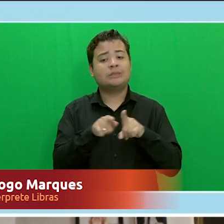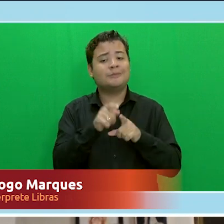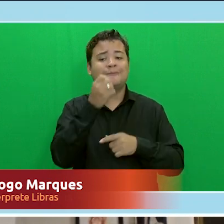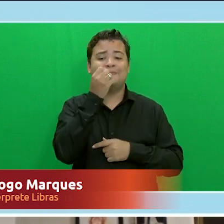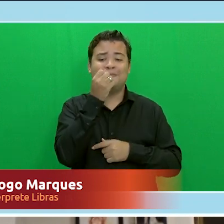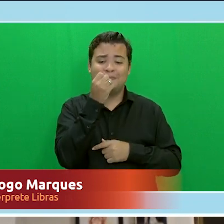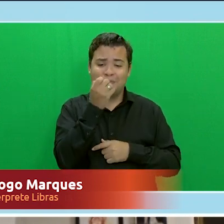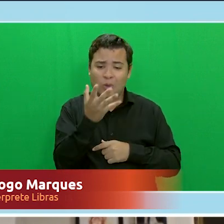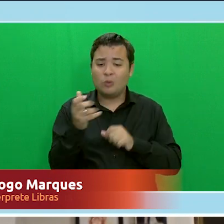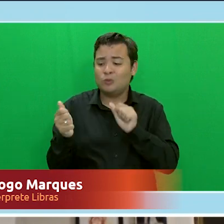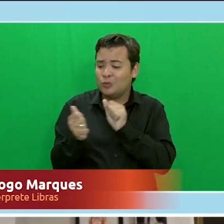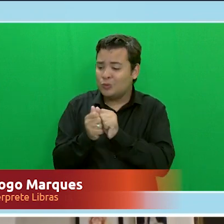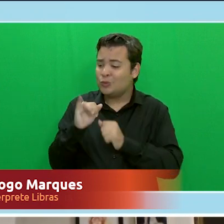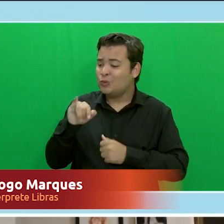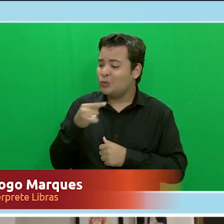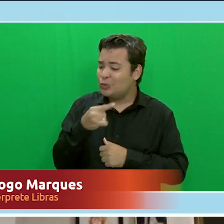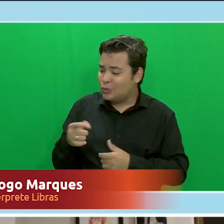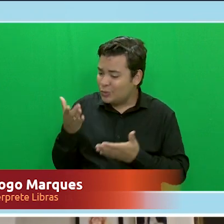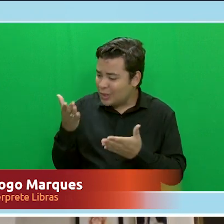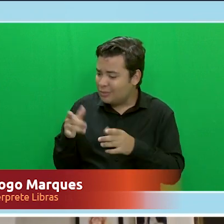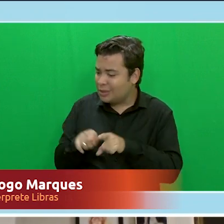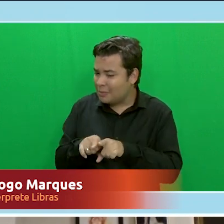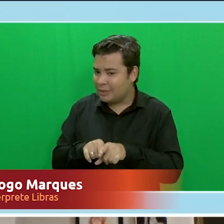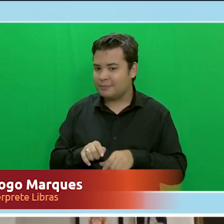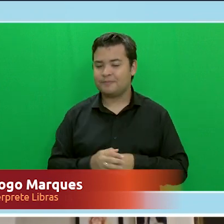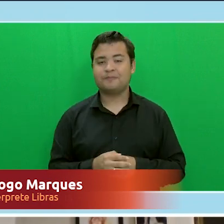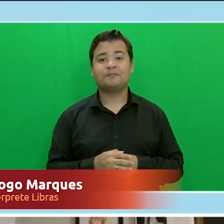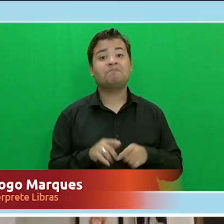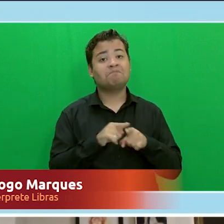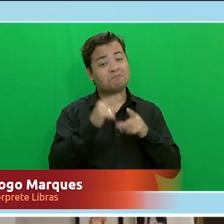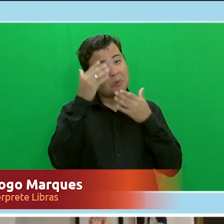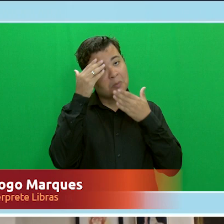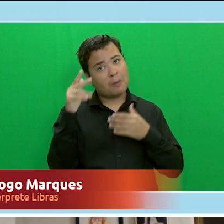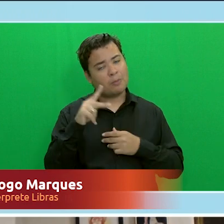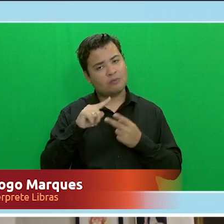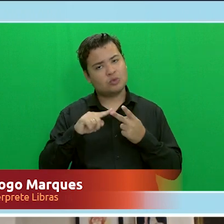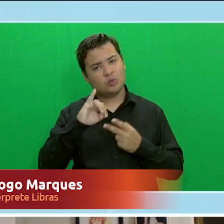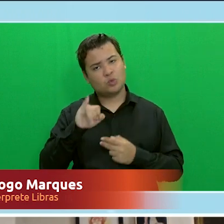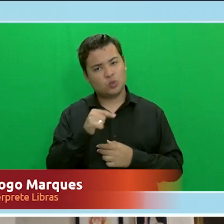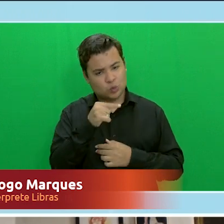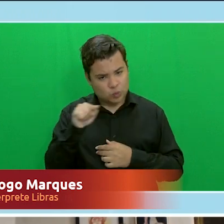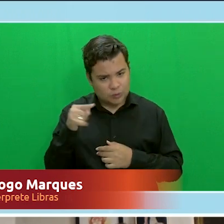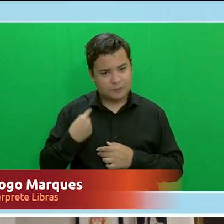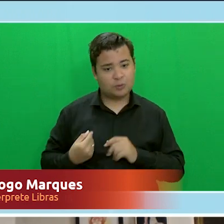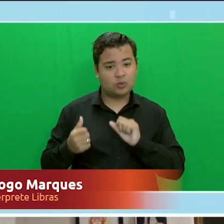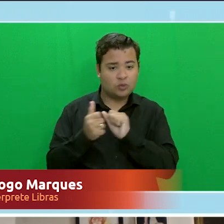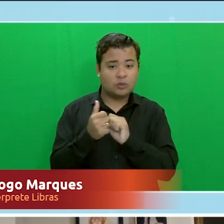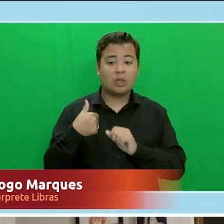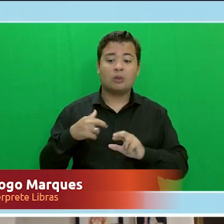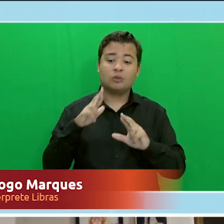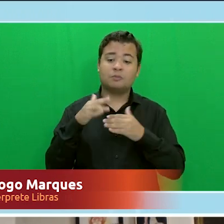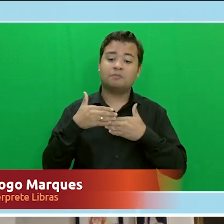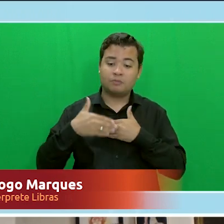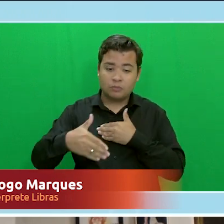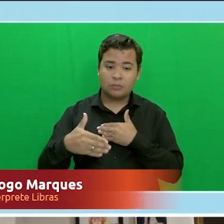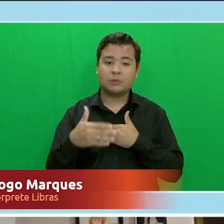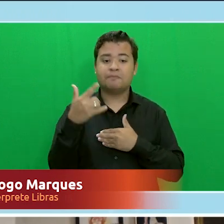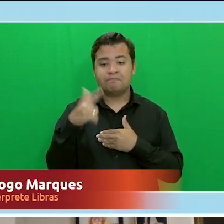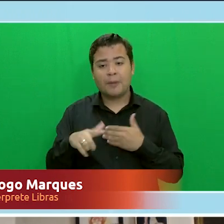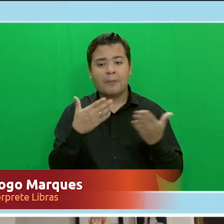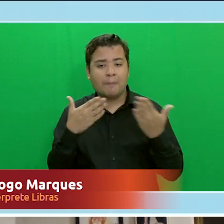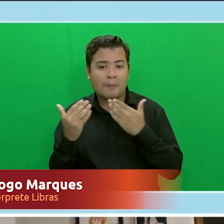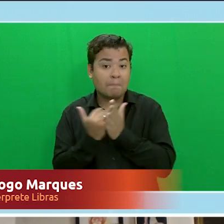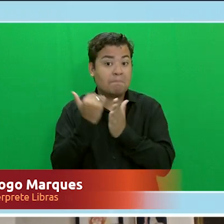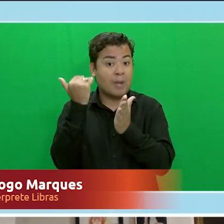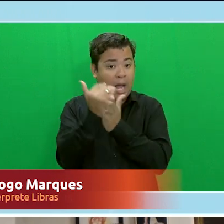muito bom estar do seu lado também, João. Obrigada também, professor João, por estar aqui com a gente. Espero que agora a gente volte a conversar mais